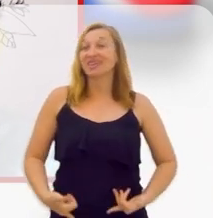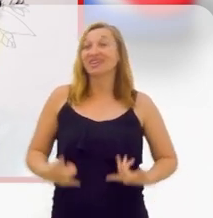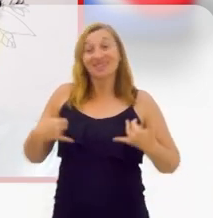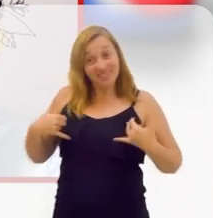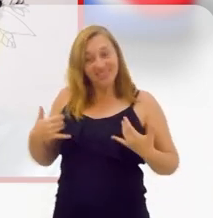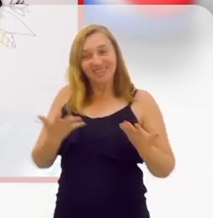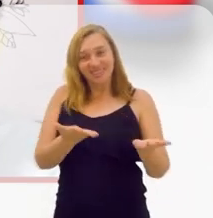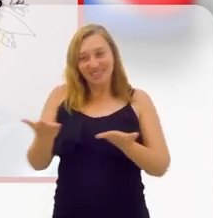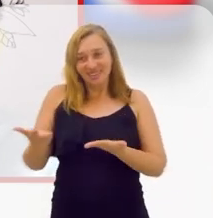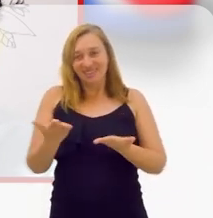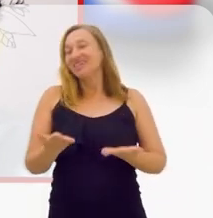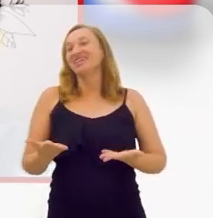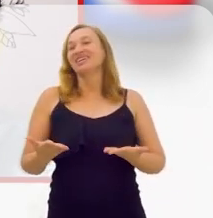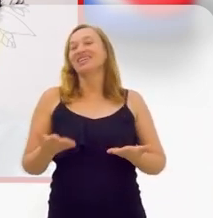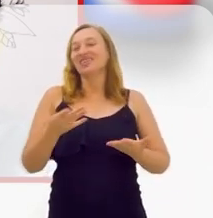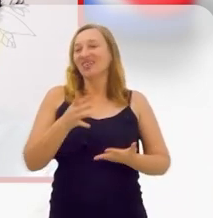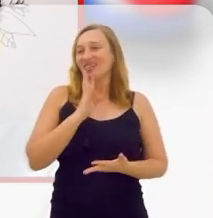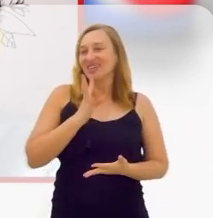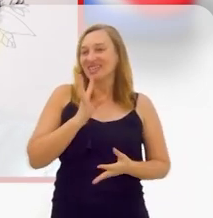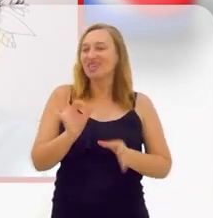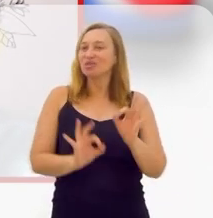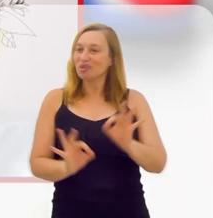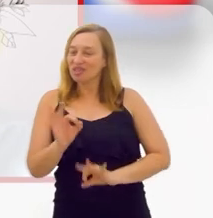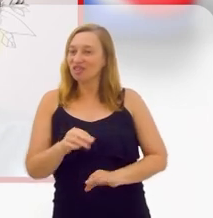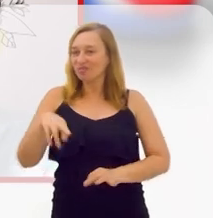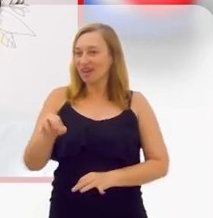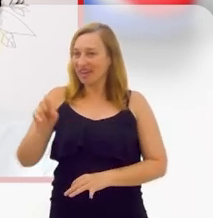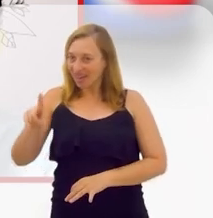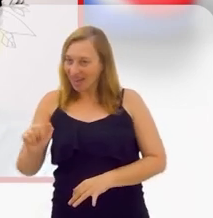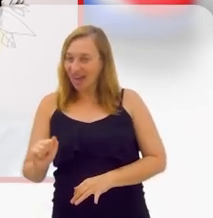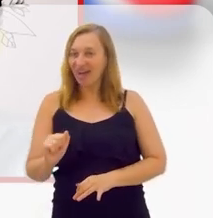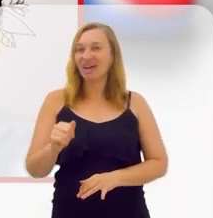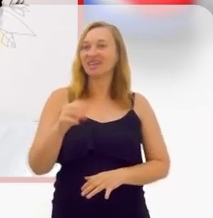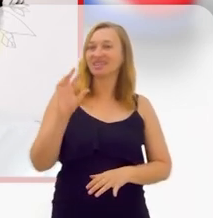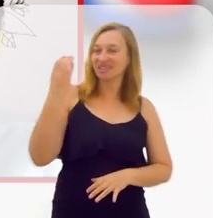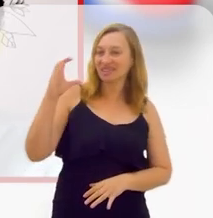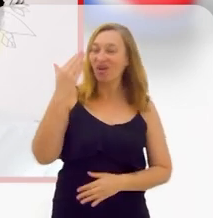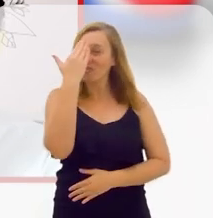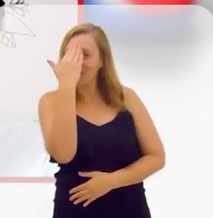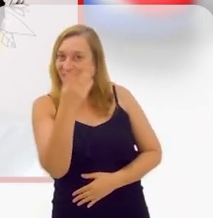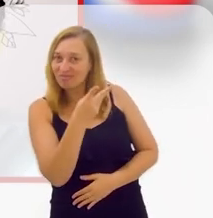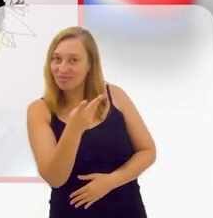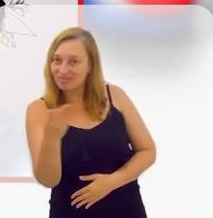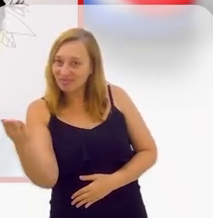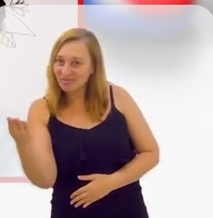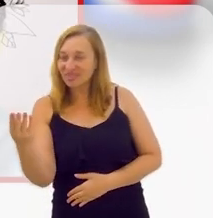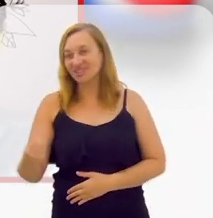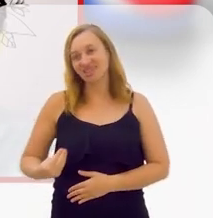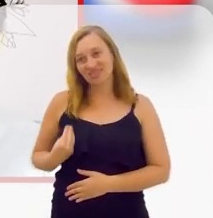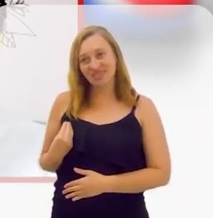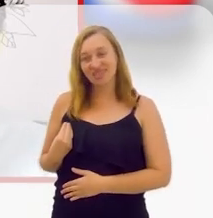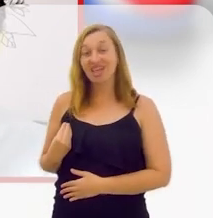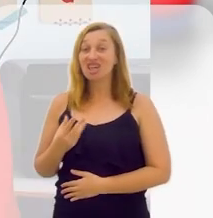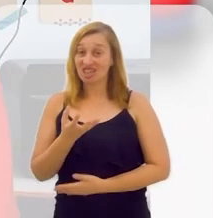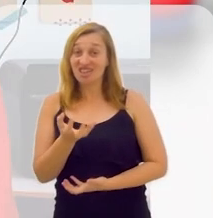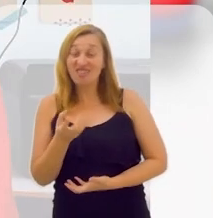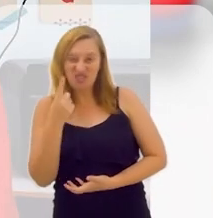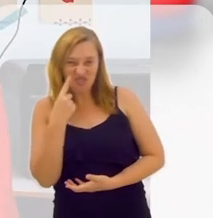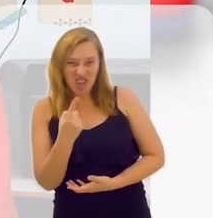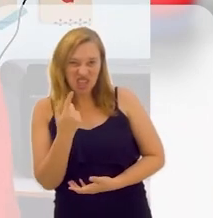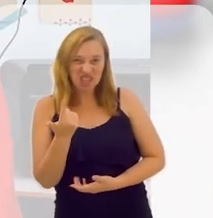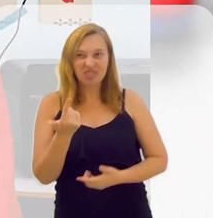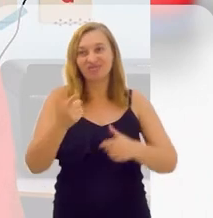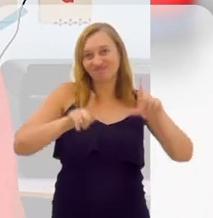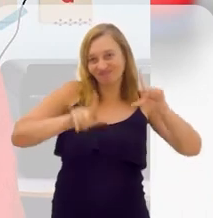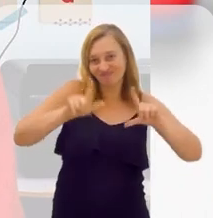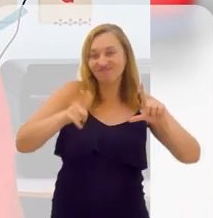um prazer poder conhecer um pouco mais desses projetos aí de Maricá e de Niterói. Mais uma vez, muito obrigada pela participação de vocês. E se você